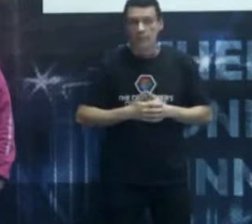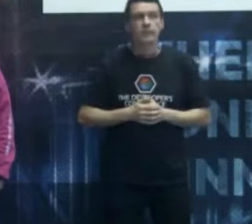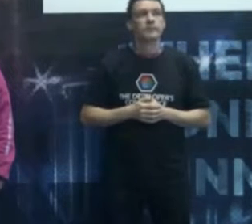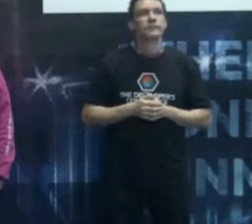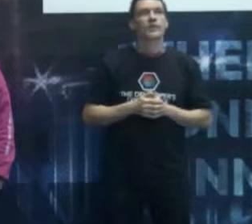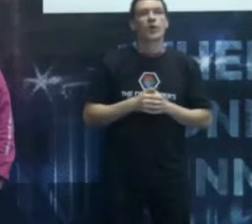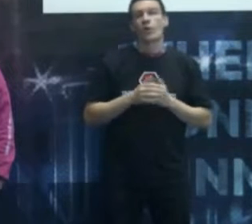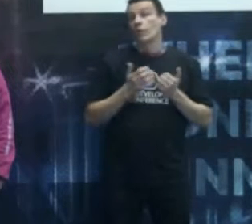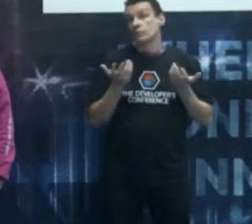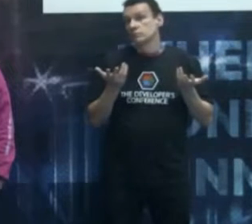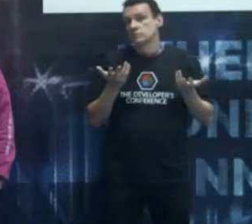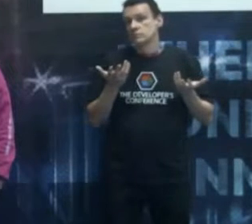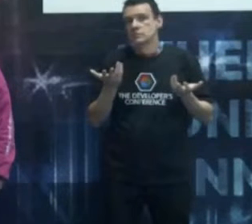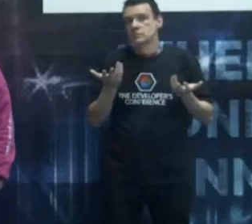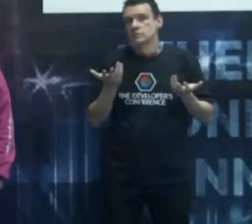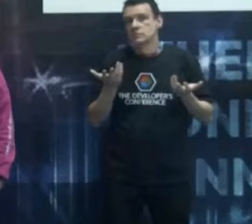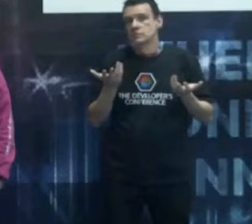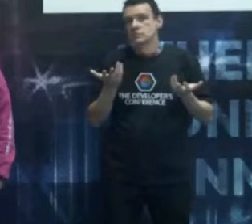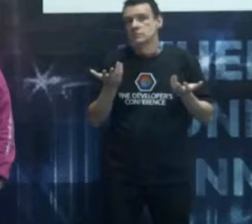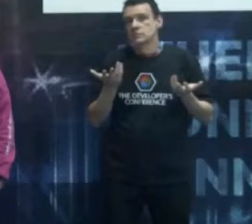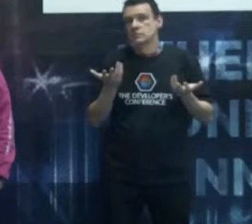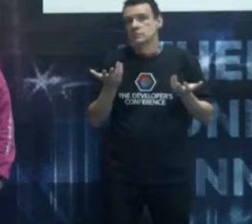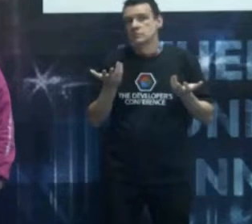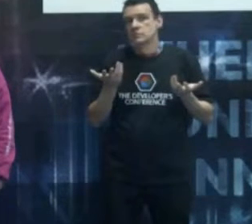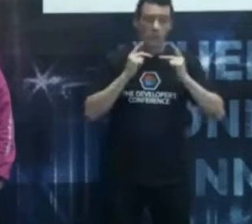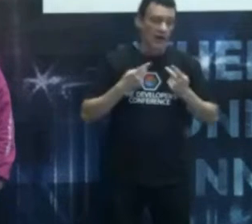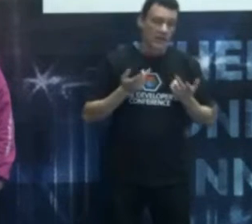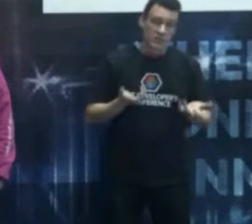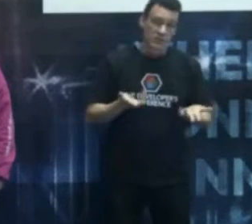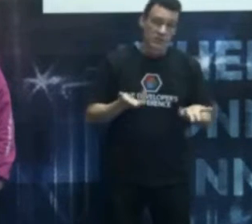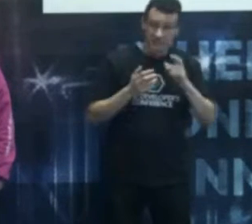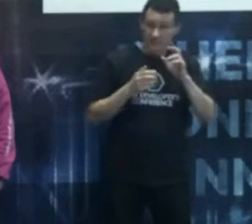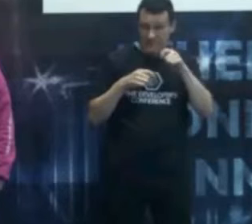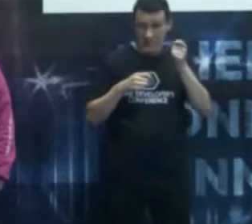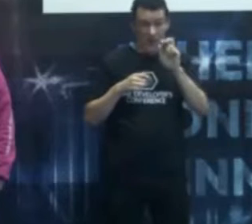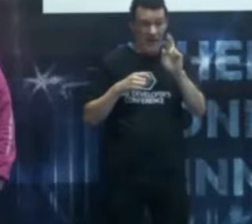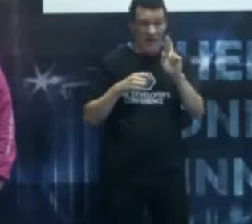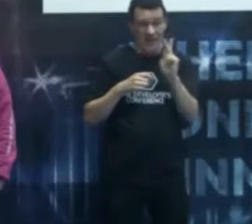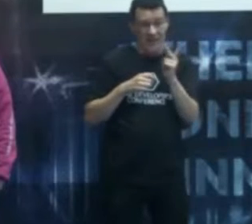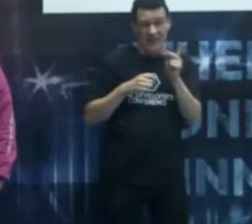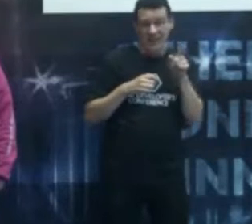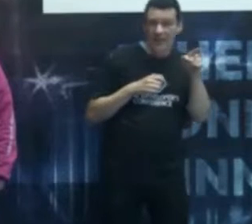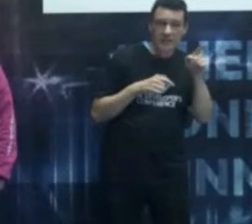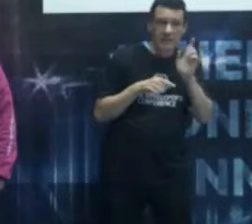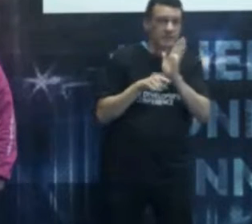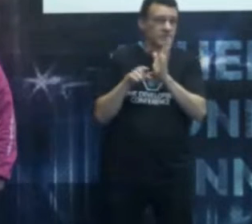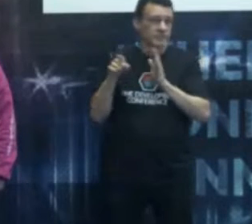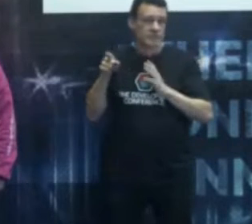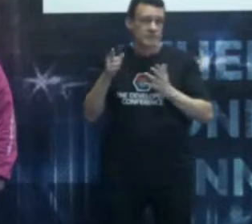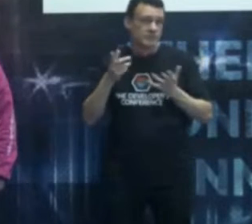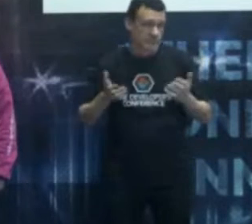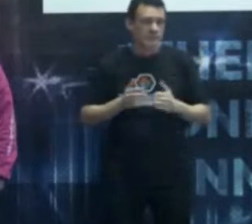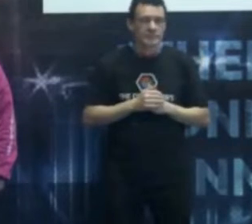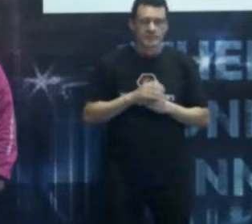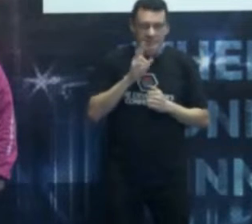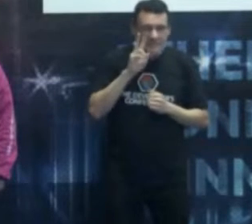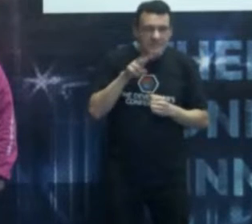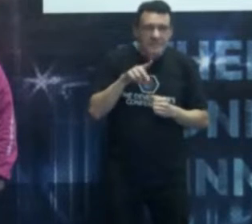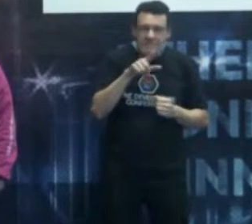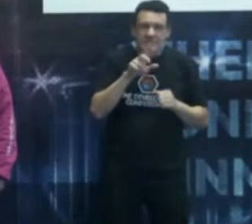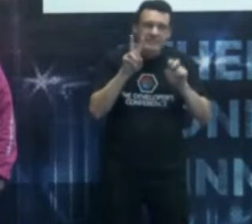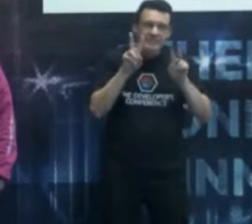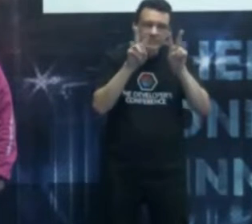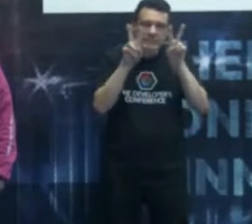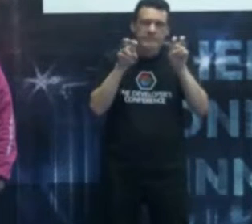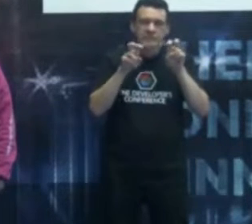nos recursos humanos, e aí vamos puxar o RH, nos recursos humanos que a gente desprende, né? Eu vi que comentaram no chat aqui sobre emprego apoiado,